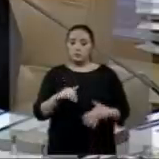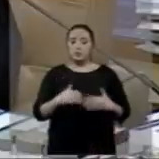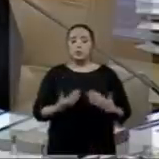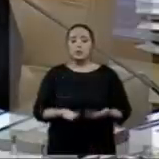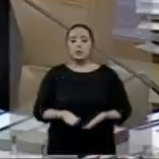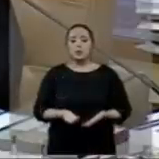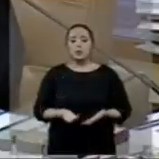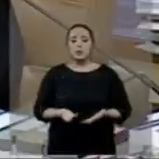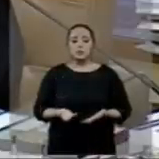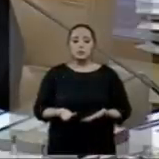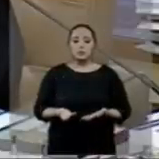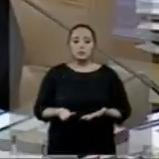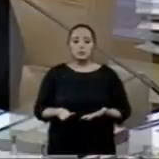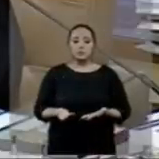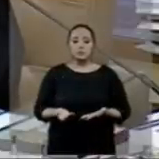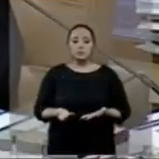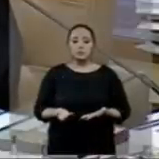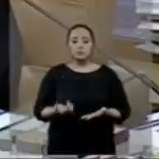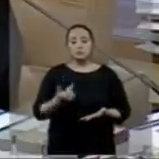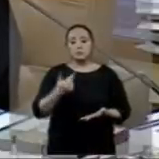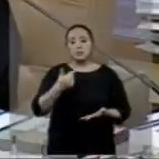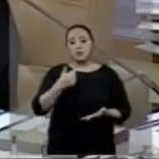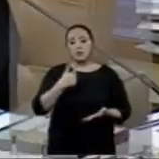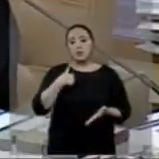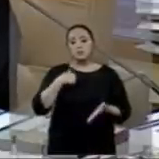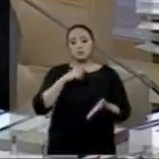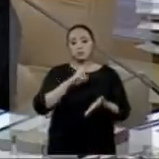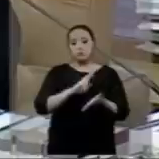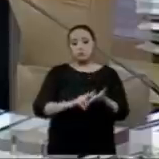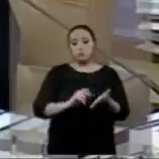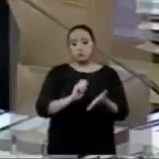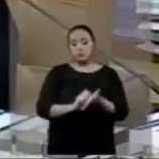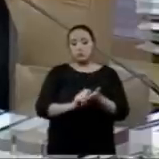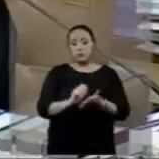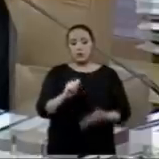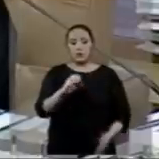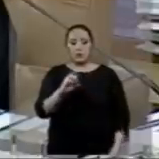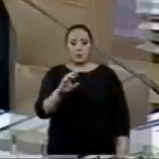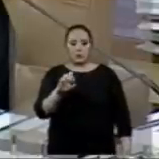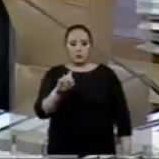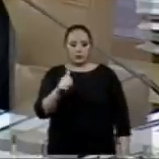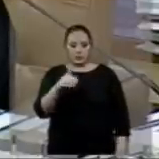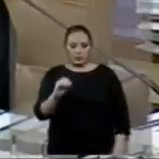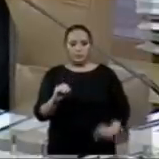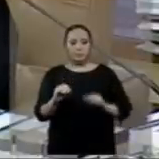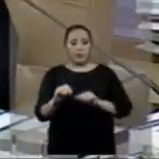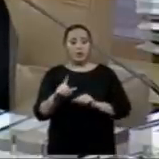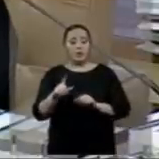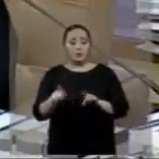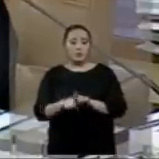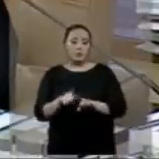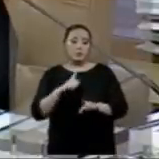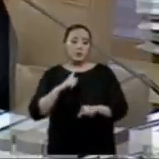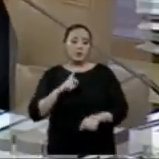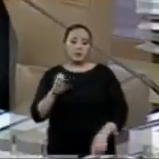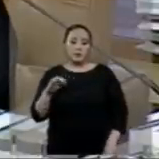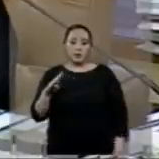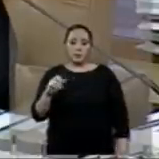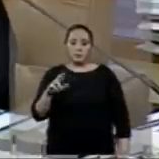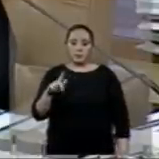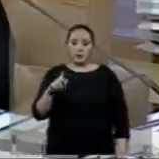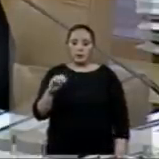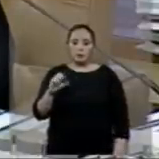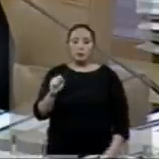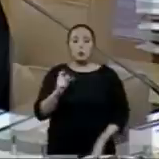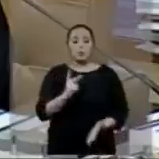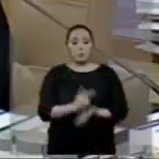terminei ficando designada como redatora do acórdão. Lá também foram opostos embargos de declaração com essas mesmas